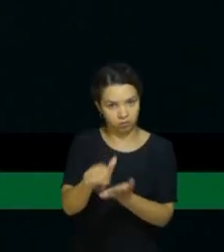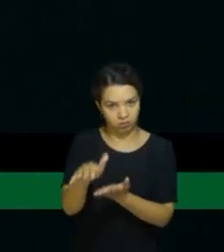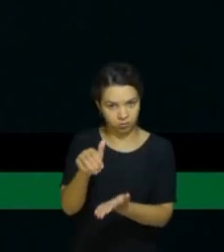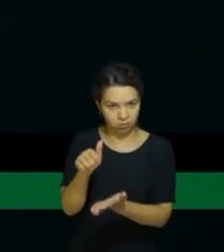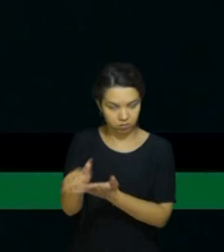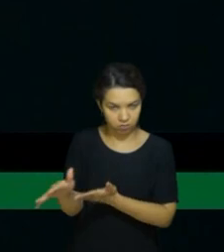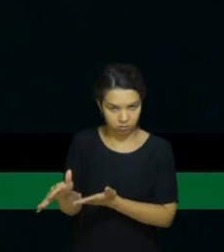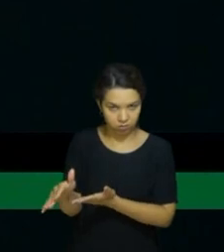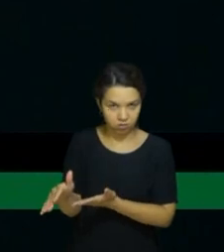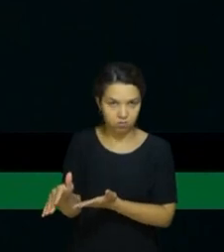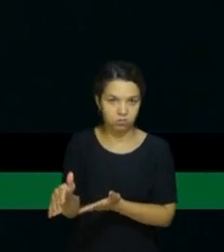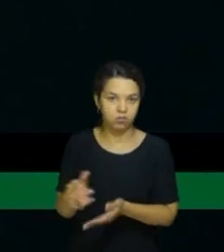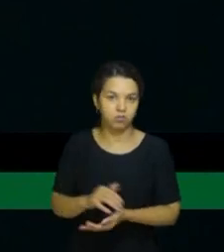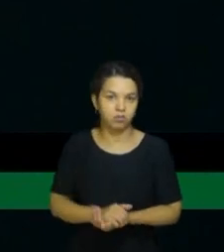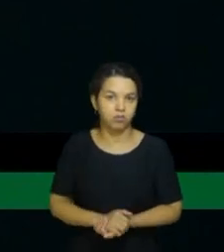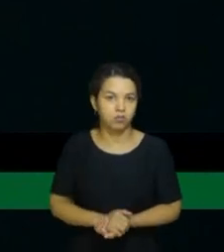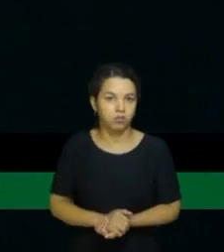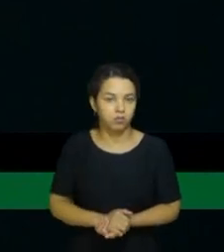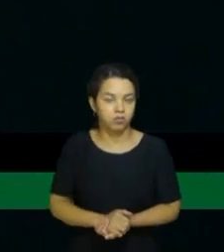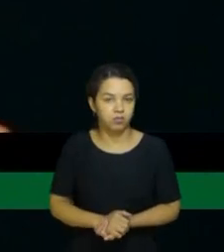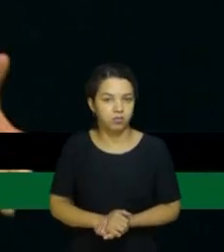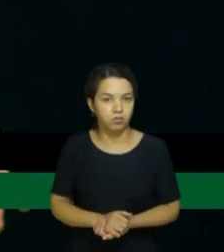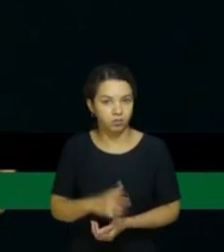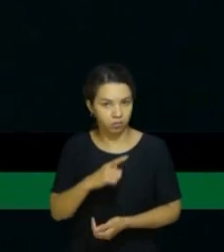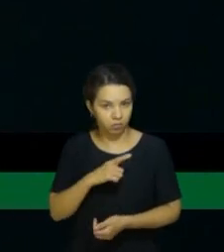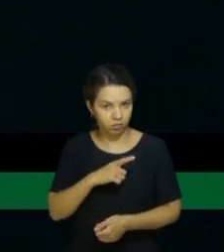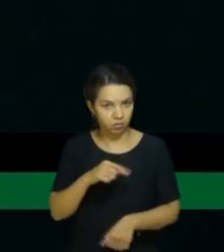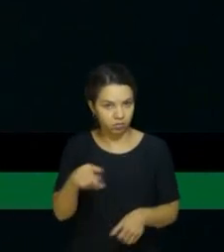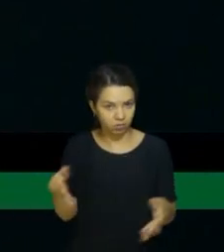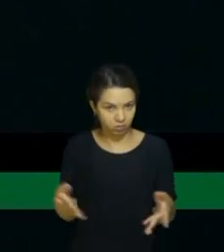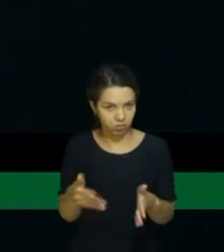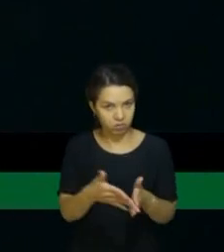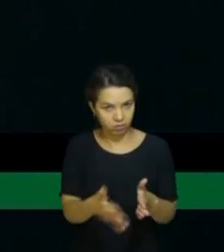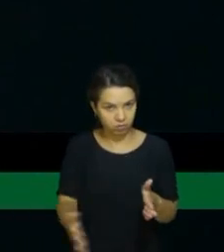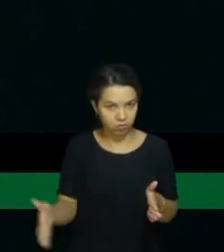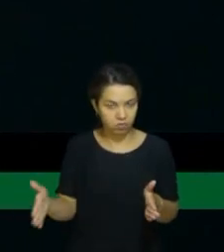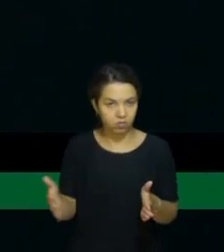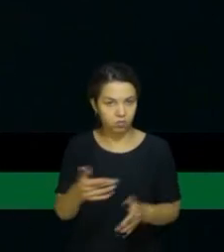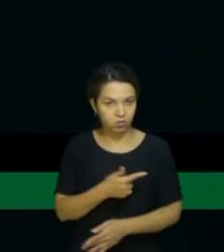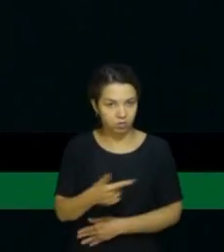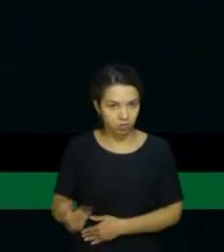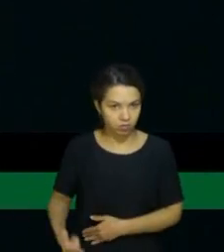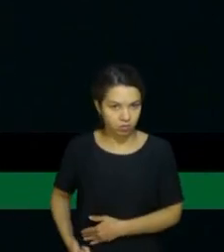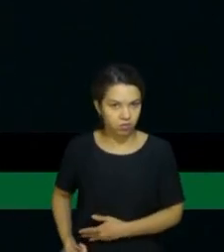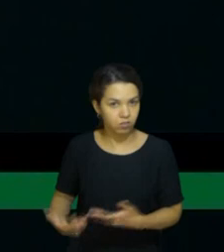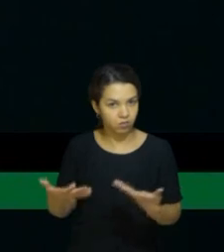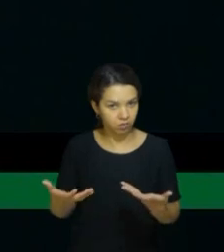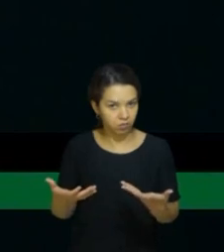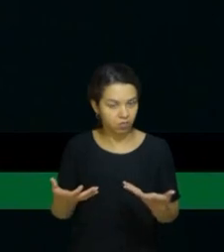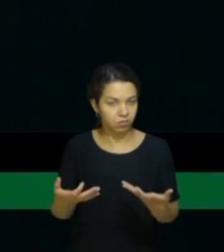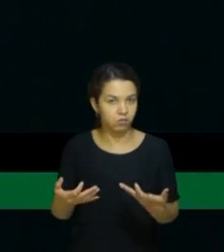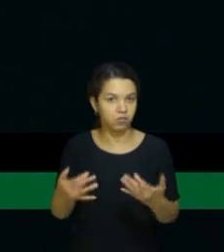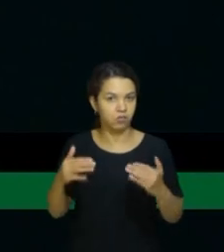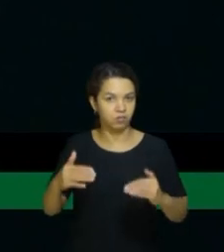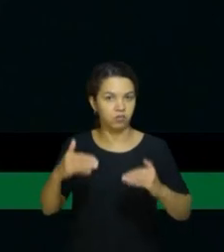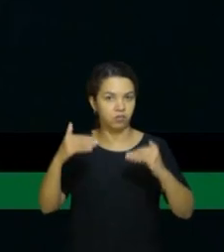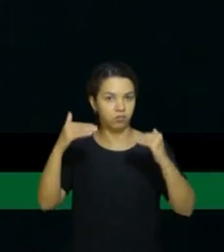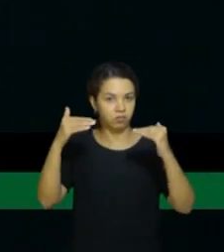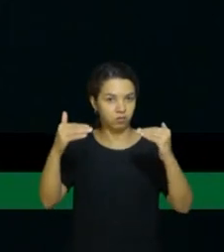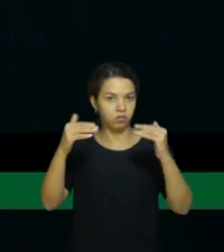e um governo que quer governar que quer ter atitude de autoridade